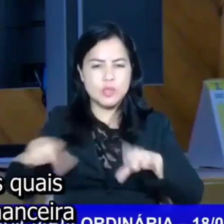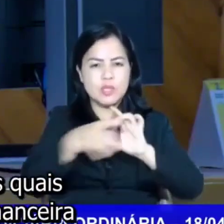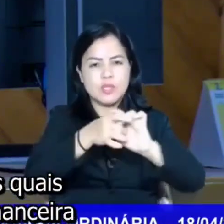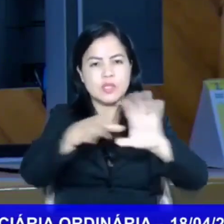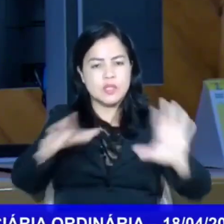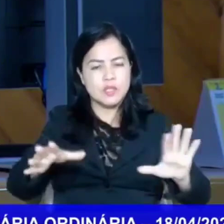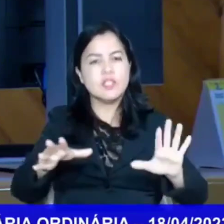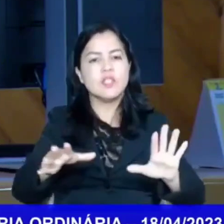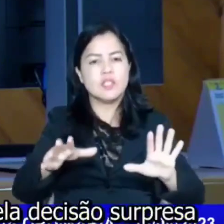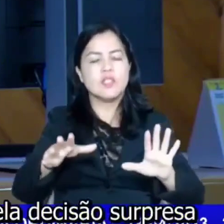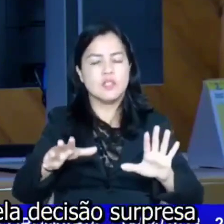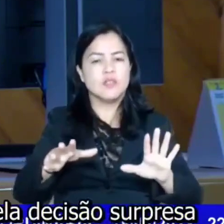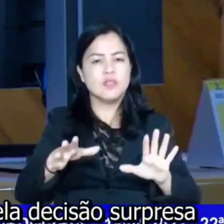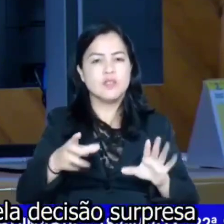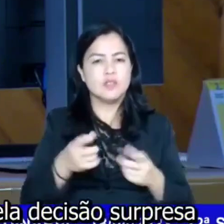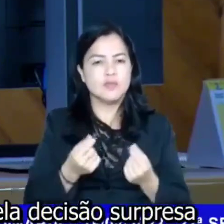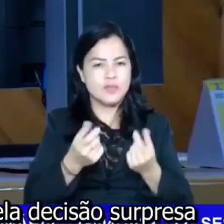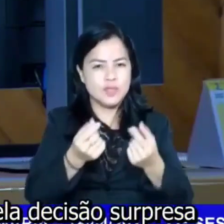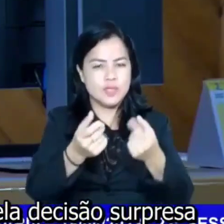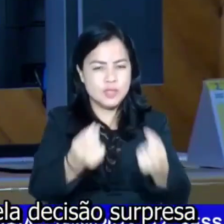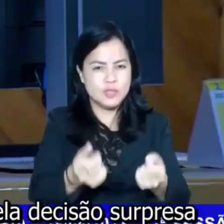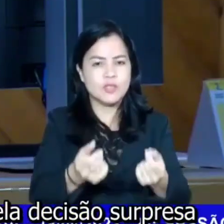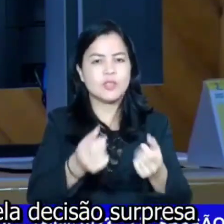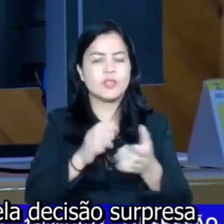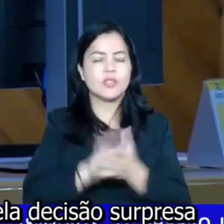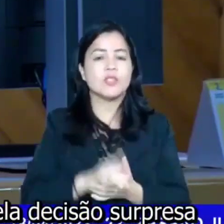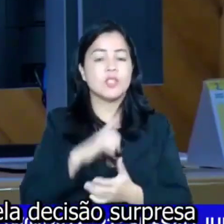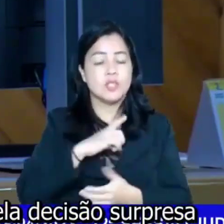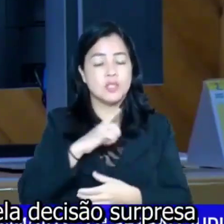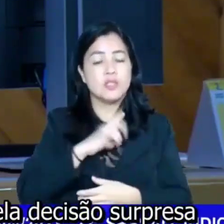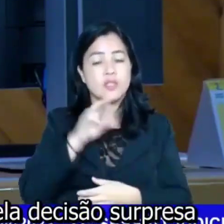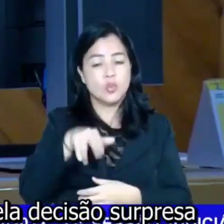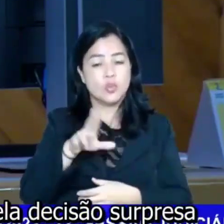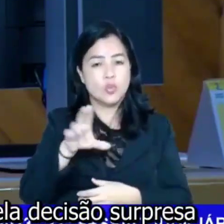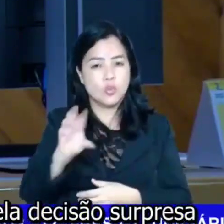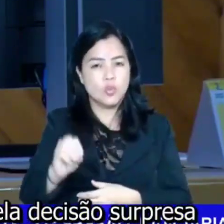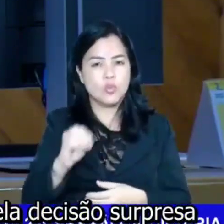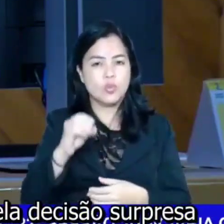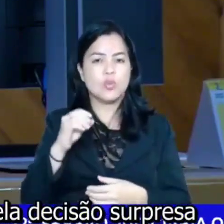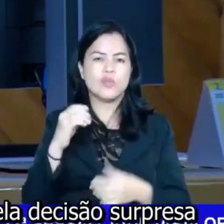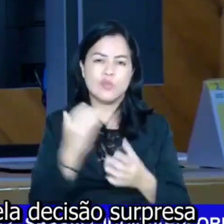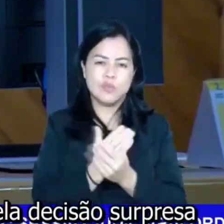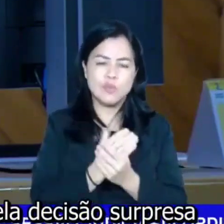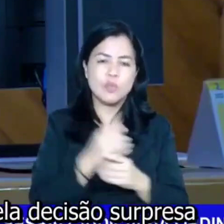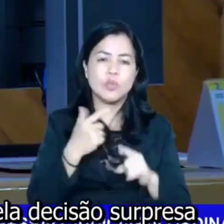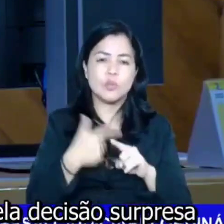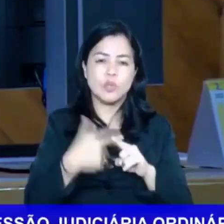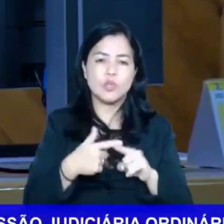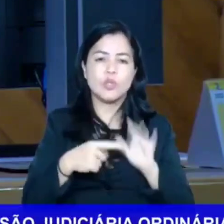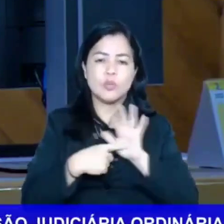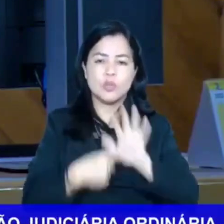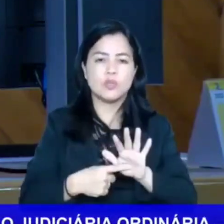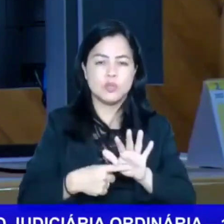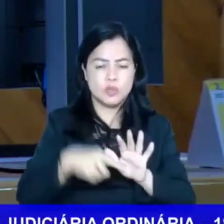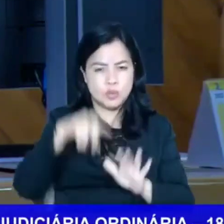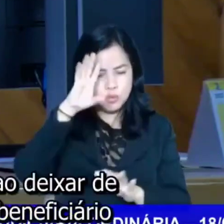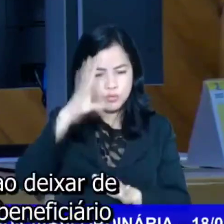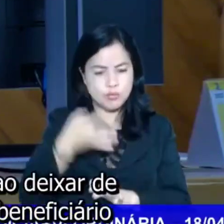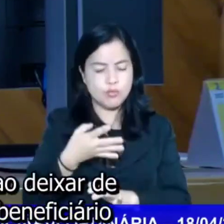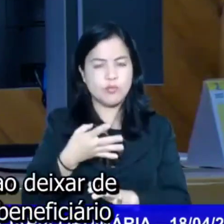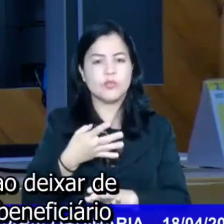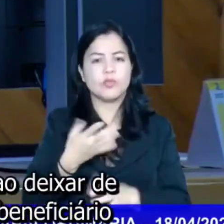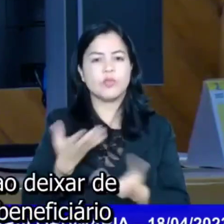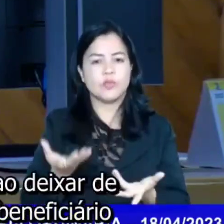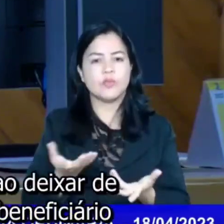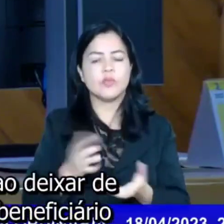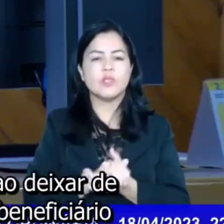administrativa e financeira, e que essa afirmação torna nulo o julgamento, porque revela decisão surpresa. Afirmou